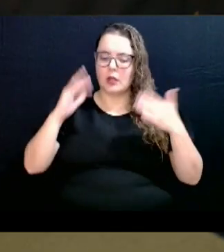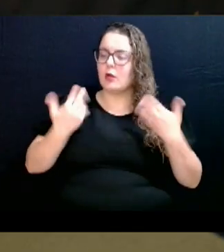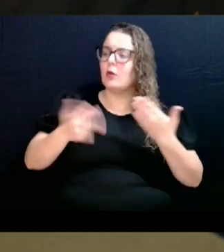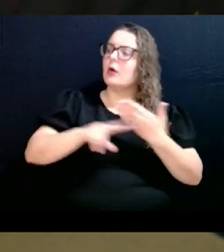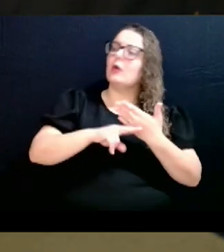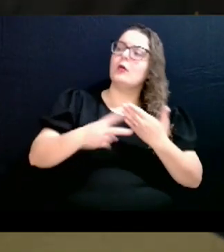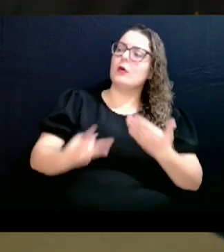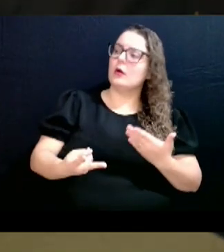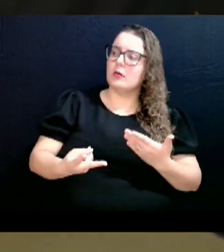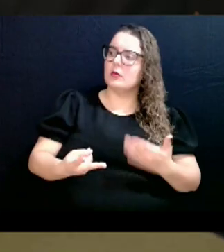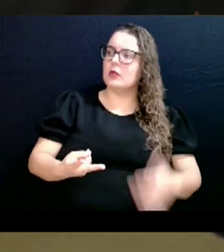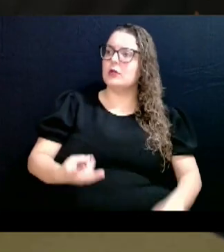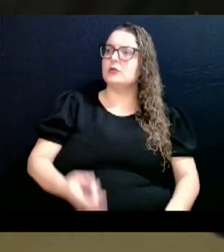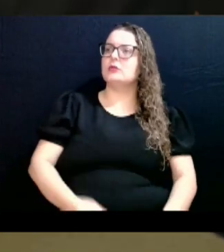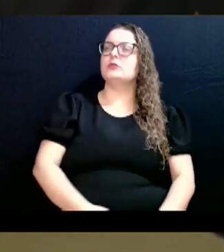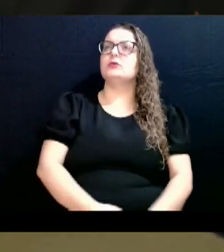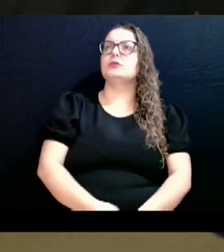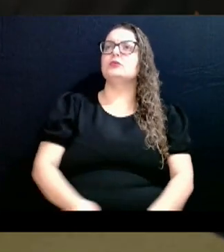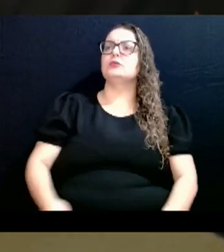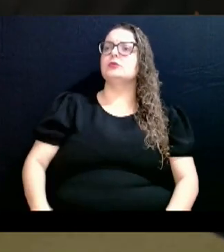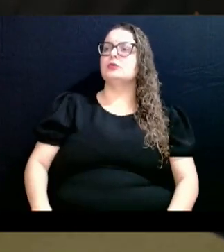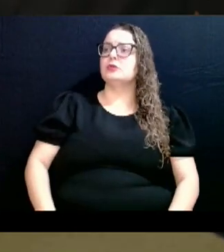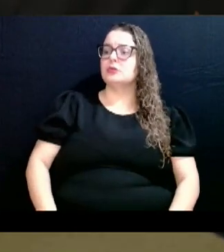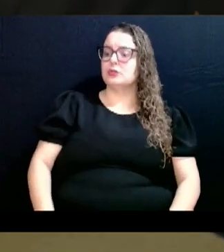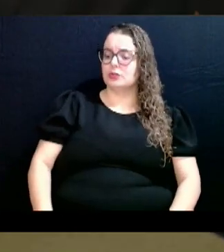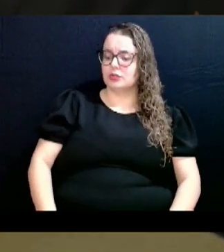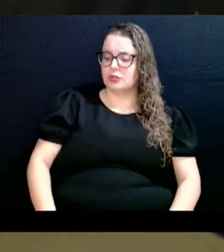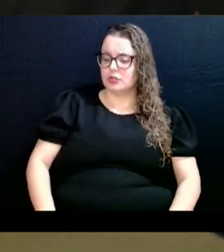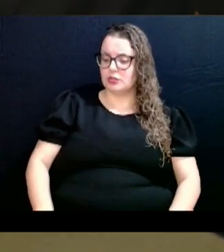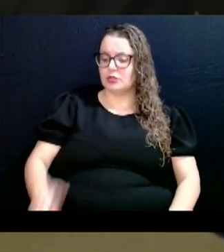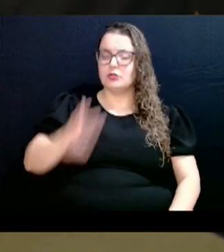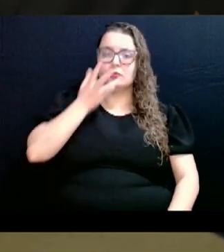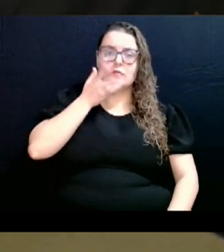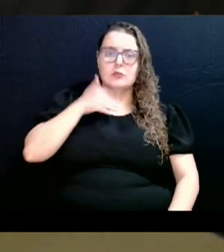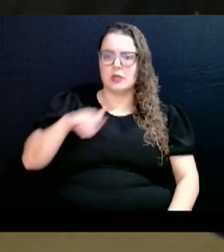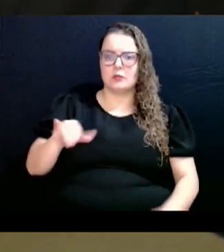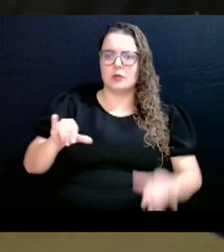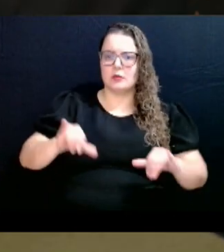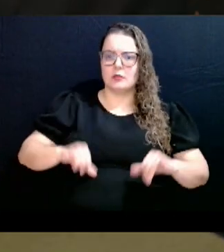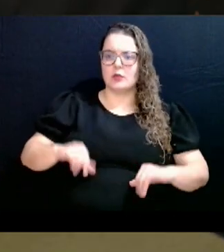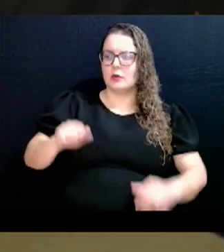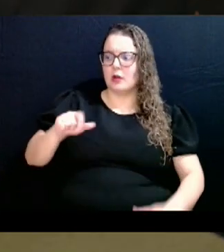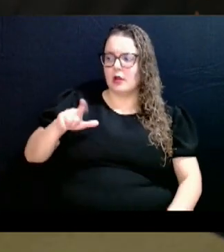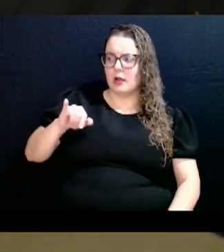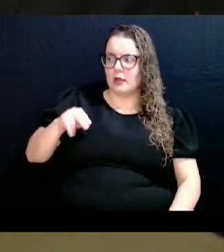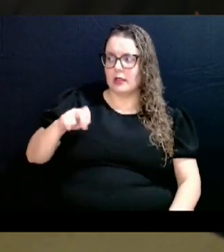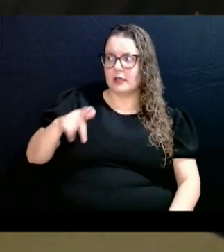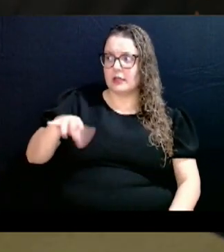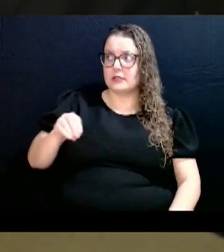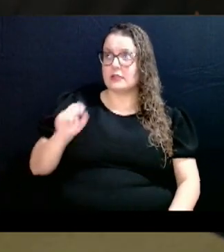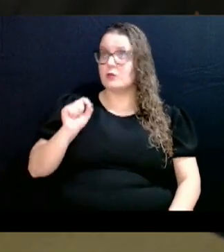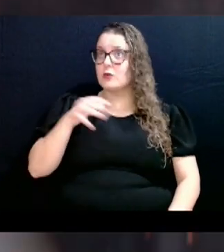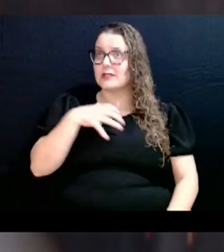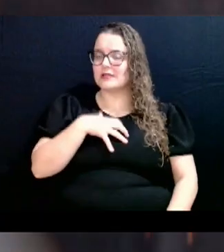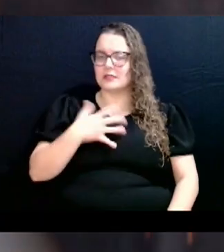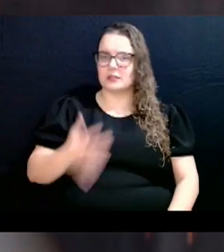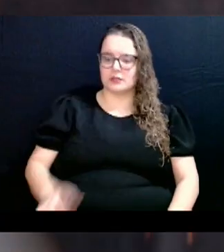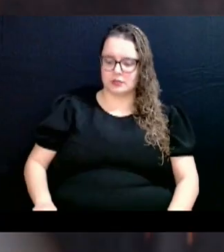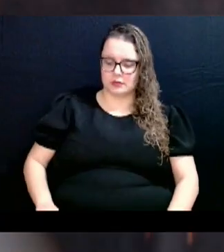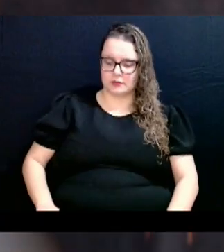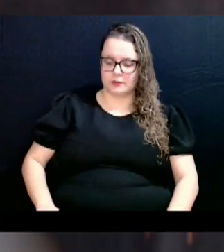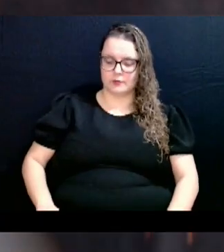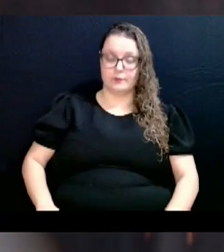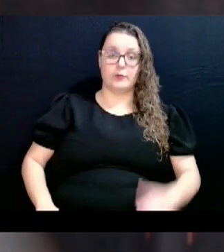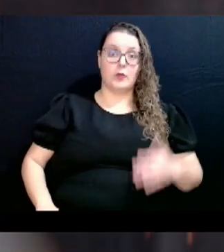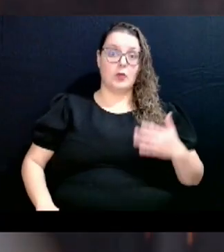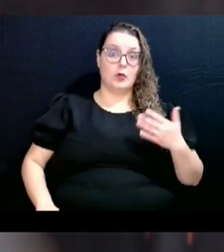uma criança que sofre por alienação parental? O que ela sente? Bom, é um